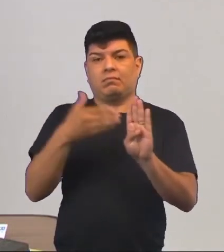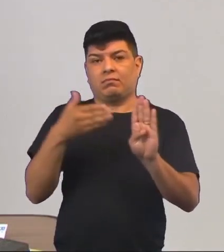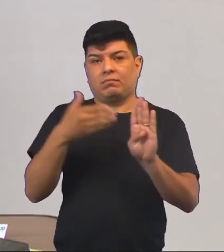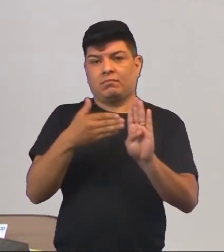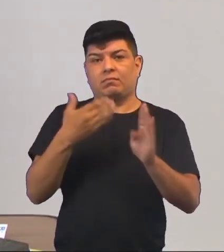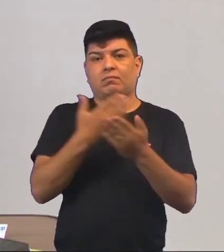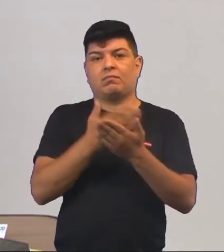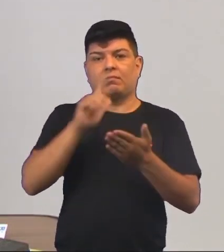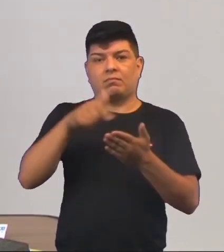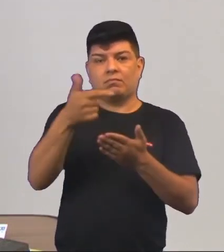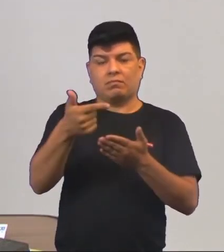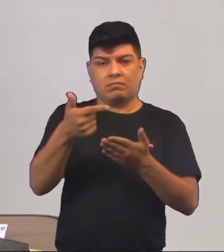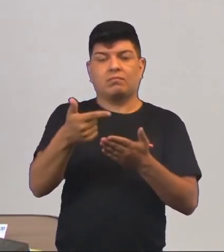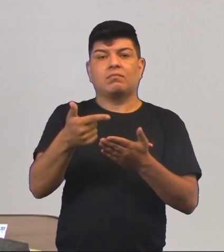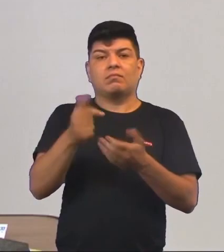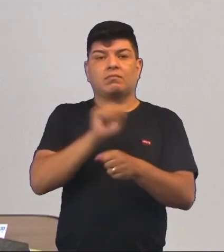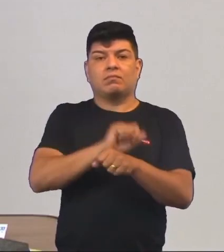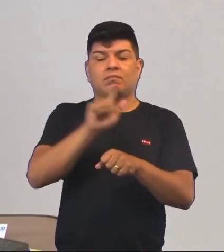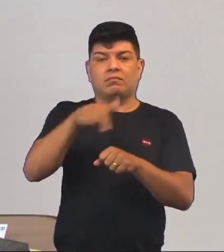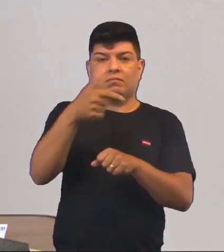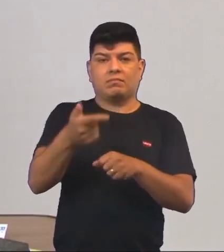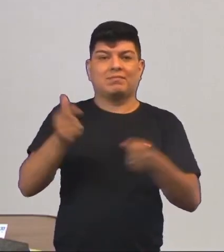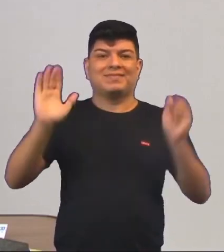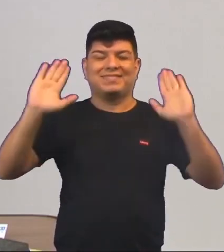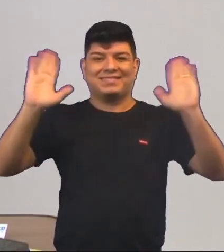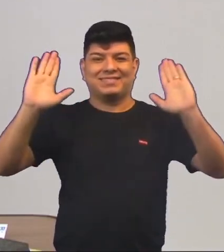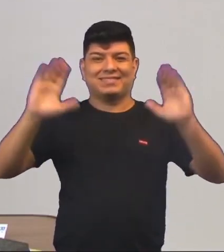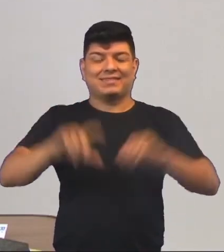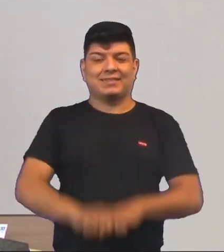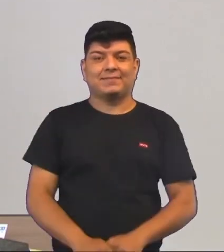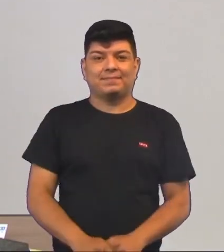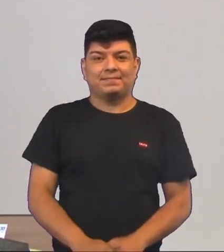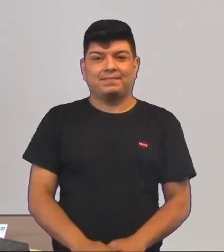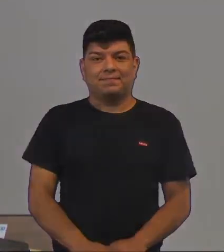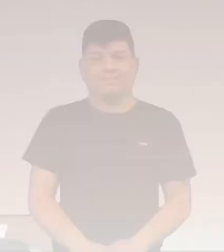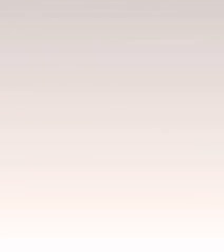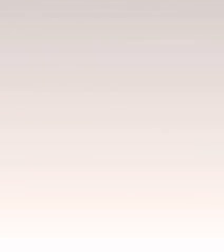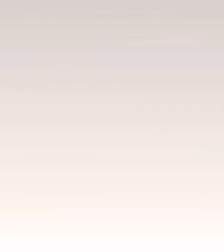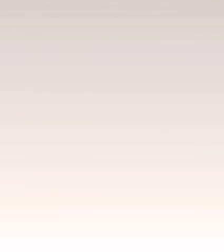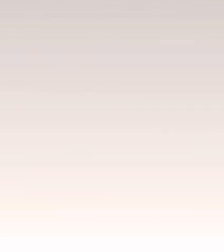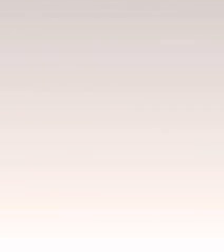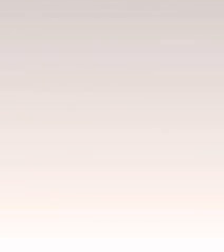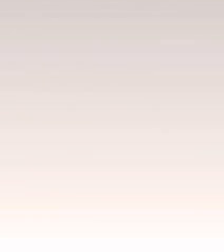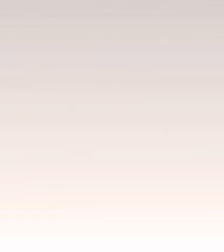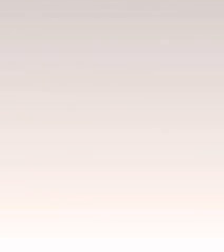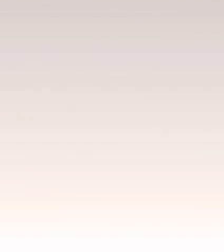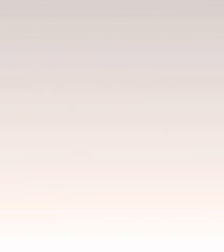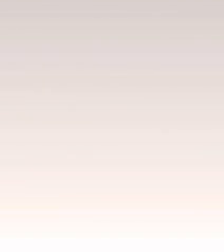ter acesso a essa aula e muitas outras. E te aguardo na próxima. Tchau, tchau!